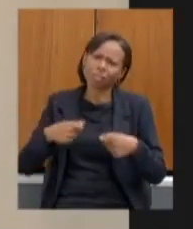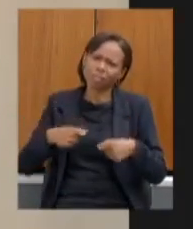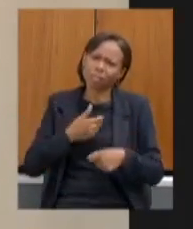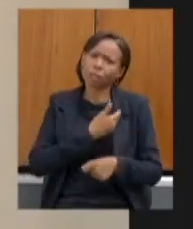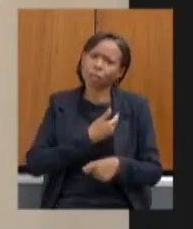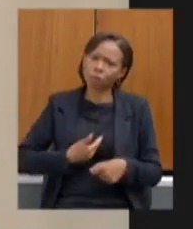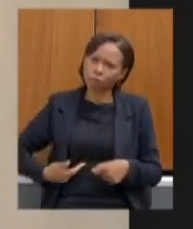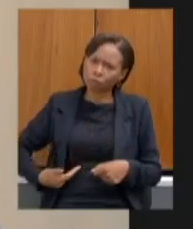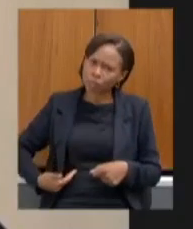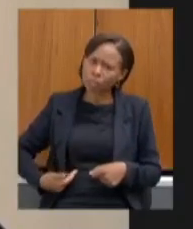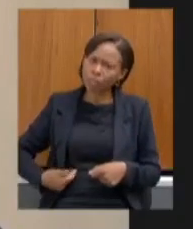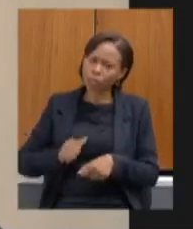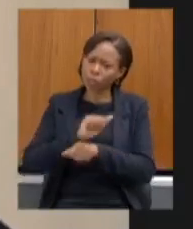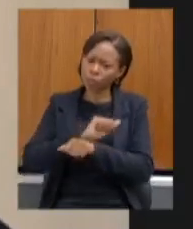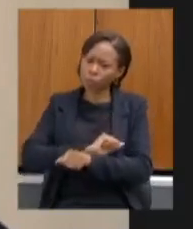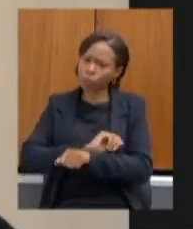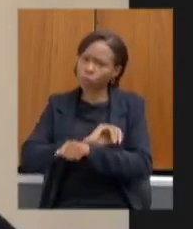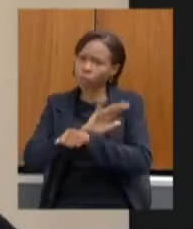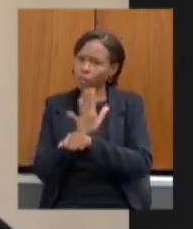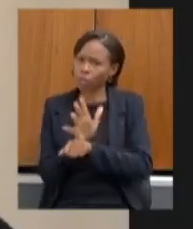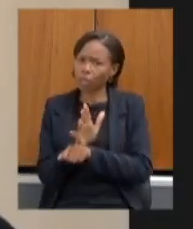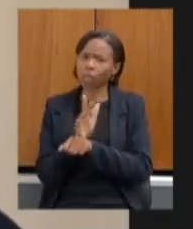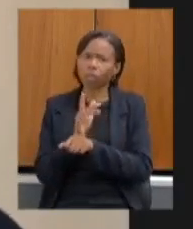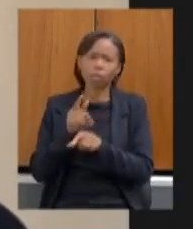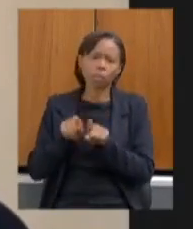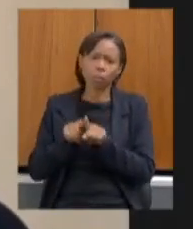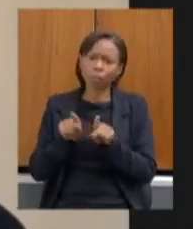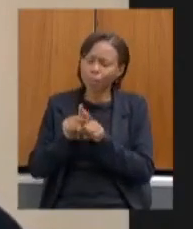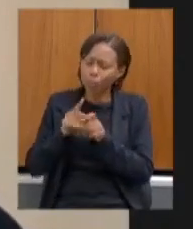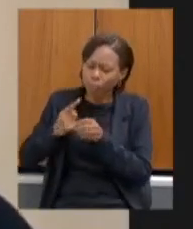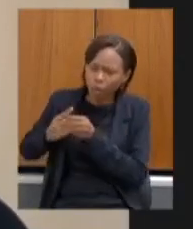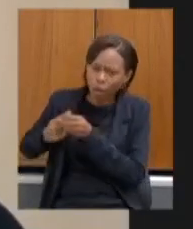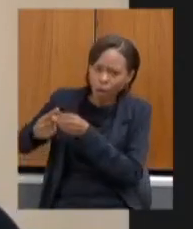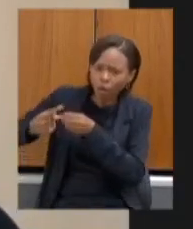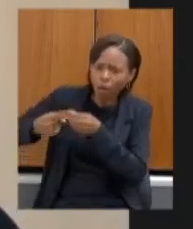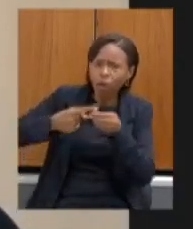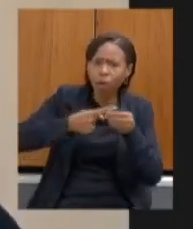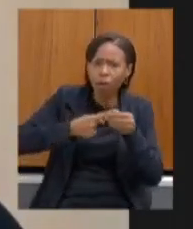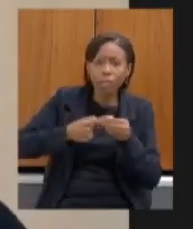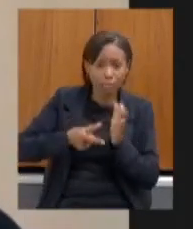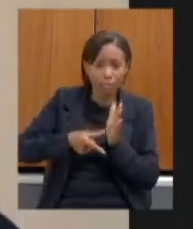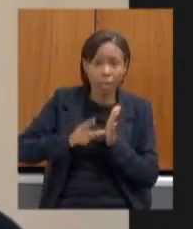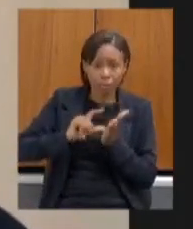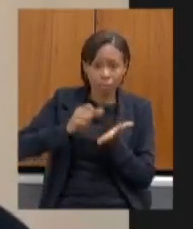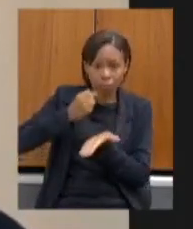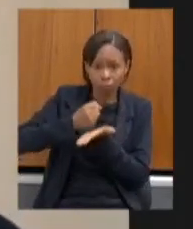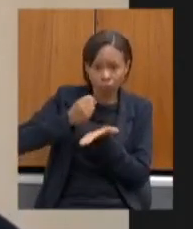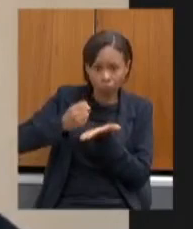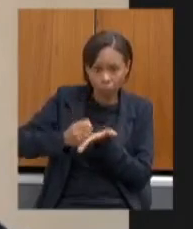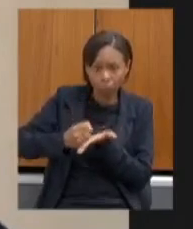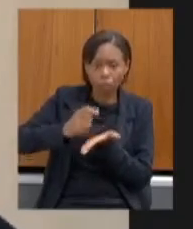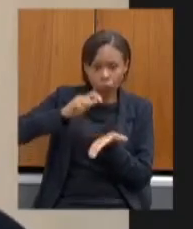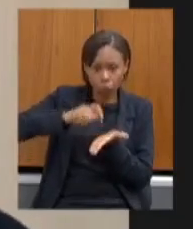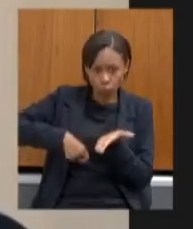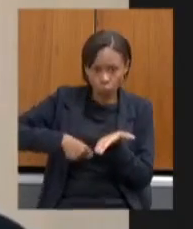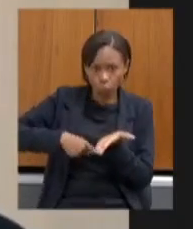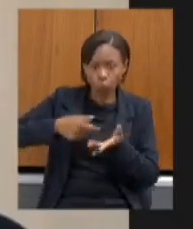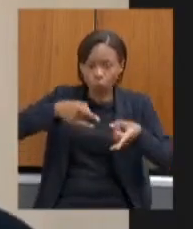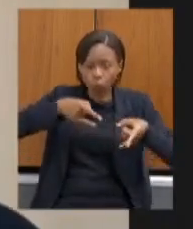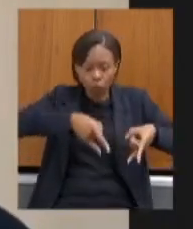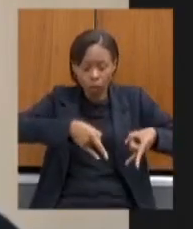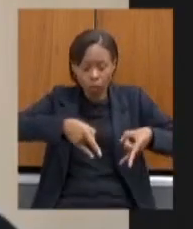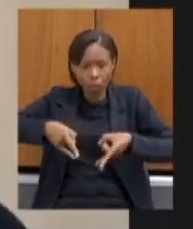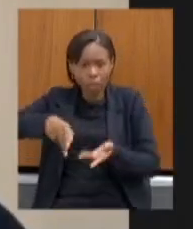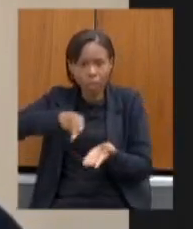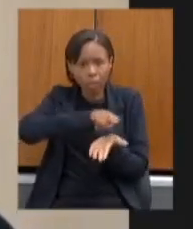só em Montes Claros, mas em todos os municípios mineiros que contratou leitos de UTI, que ele renove novamente os